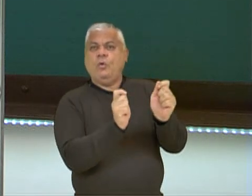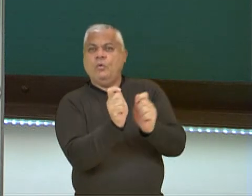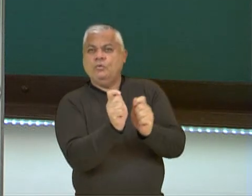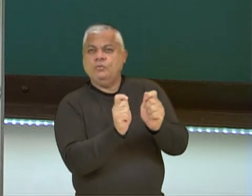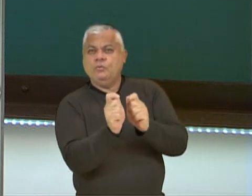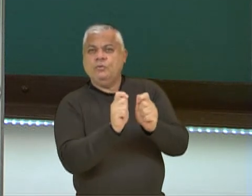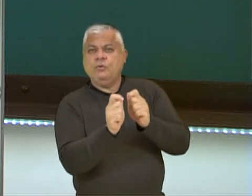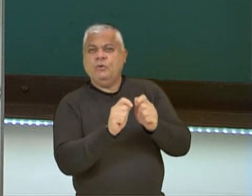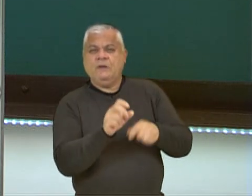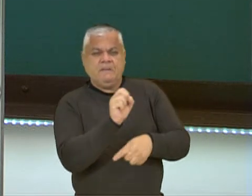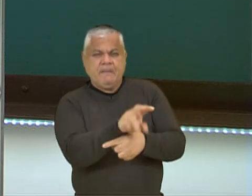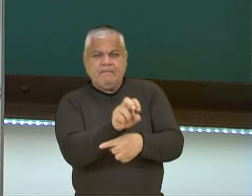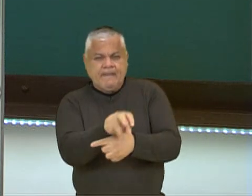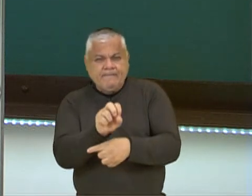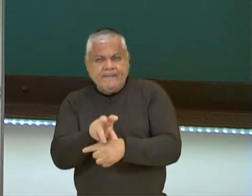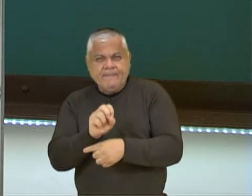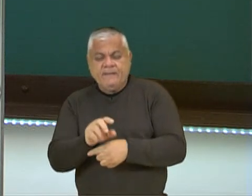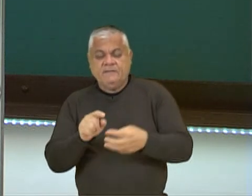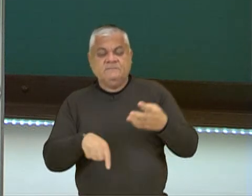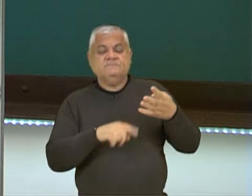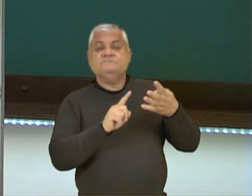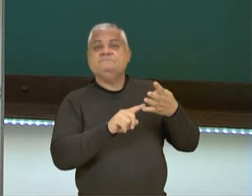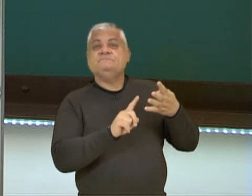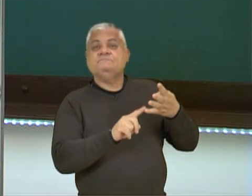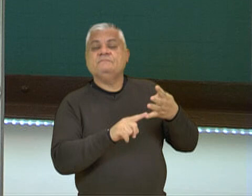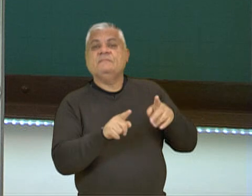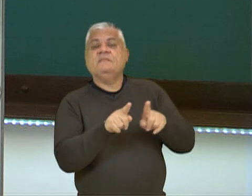pragas, por exemplo, controle ali